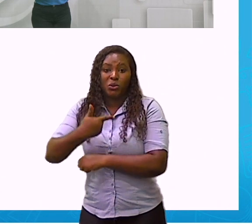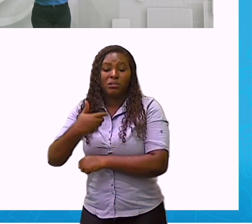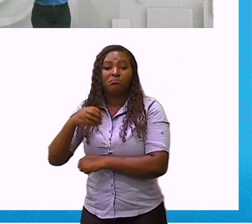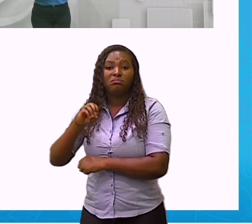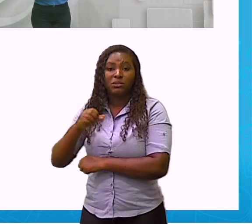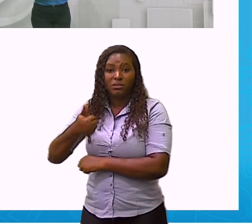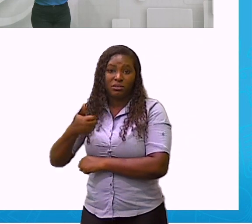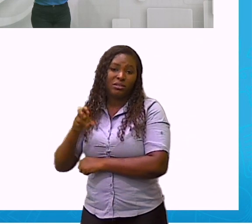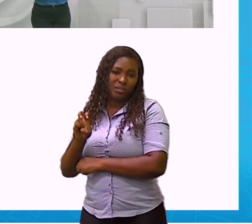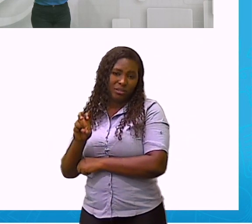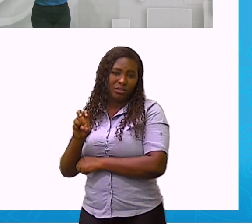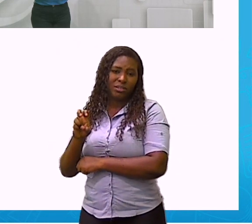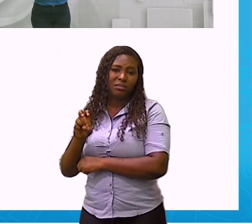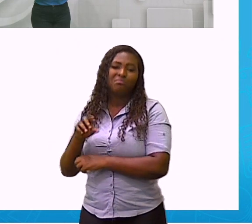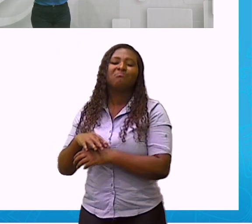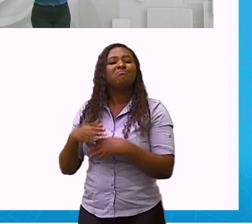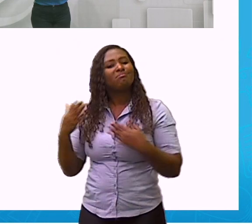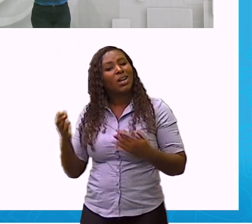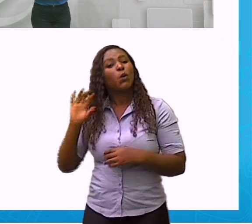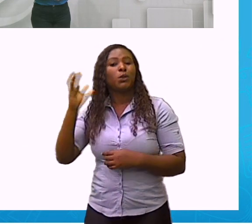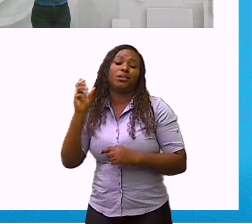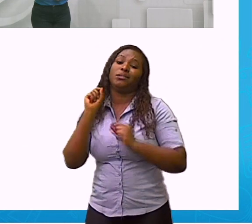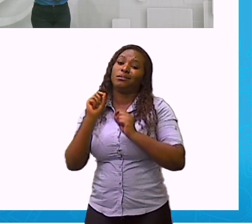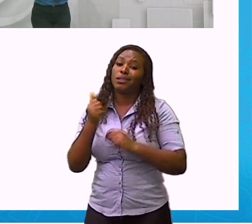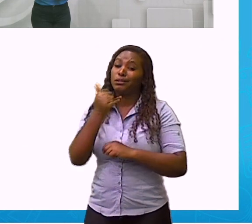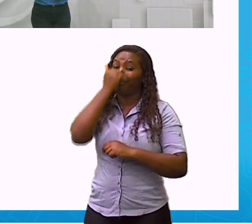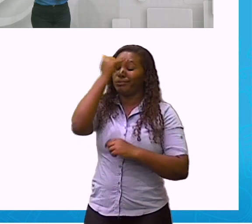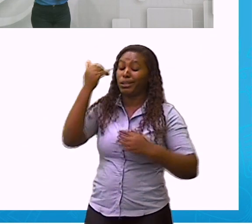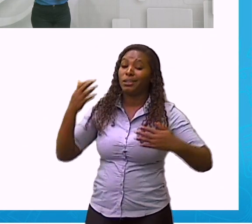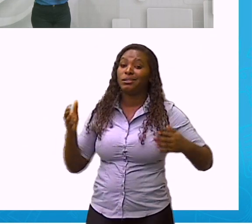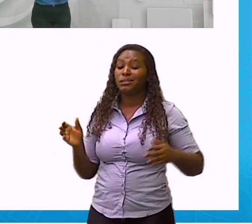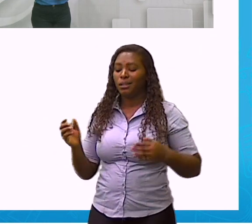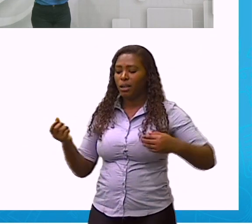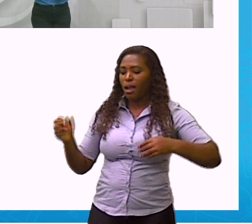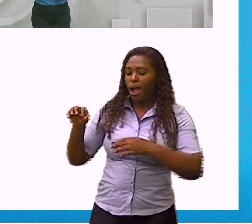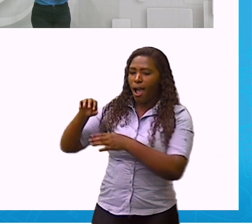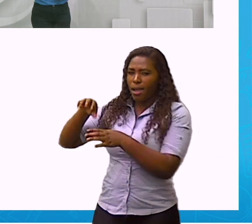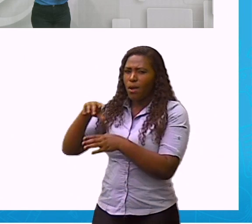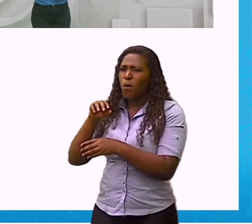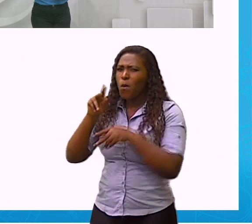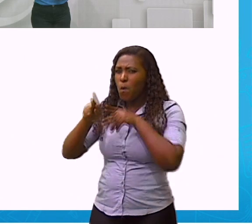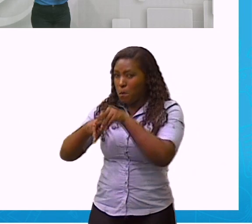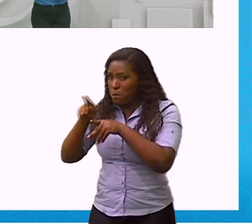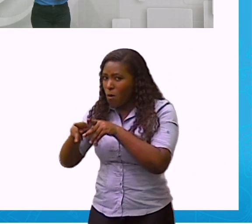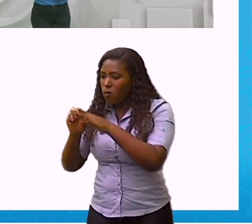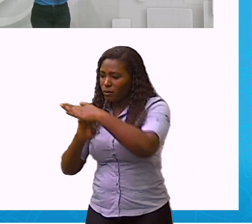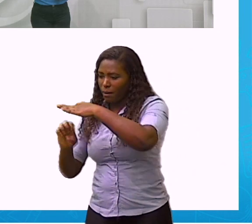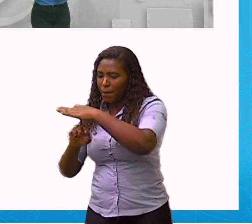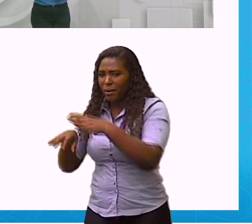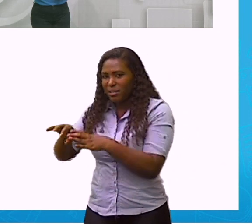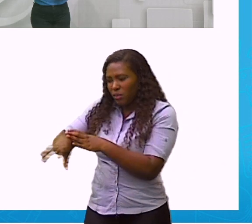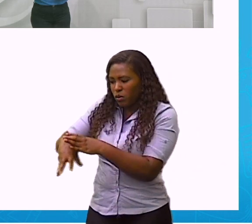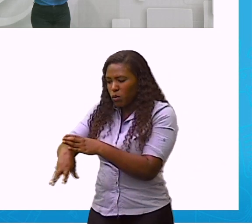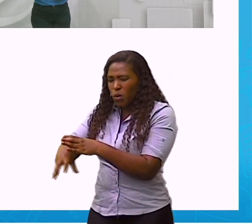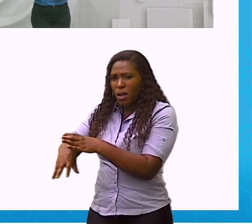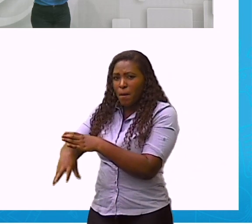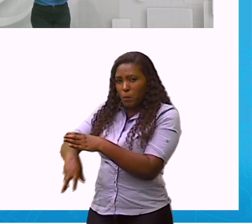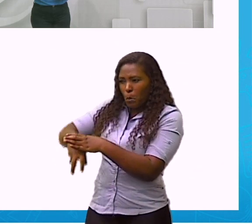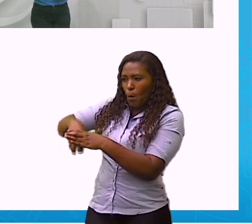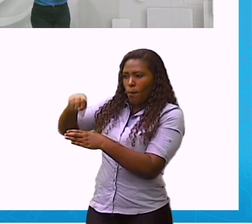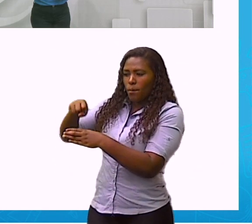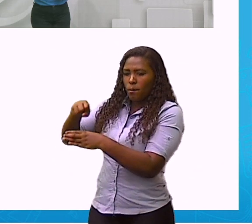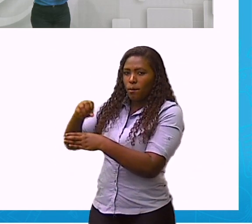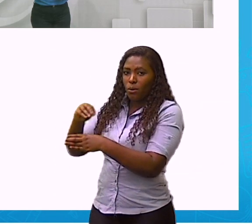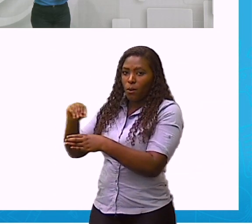metros cúbicos de lama que armazenava em seu interior e arrebentou. A lama chegou